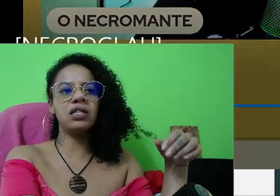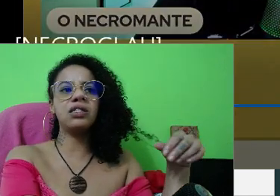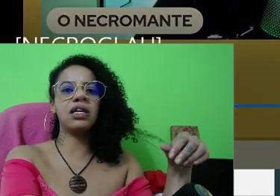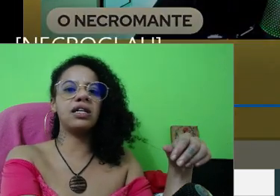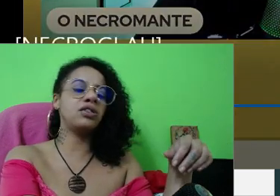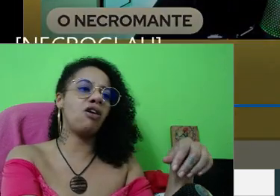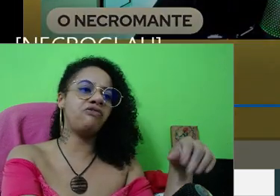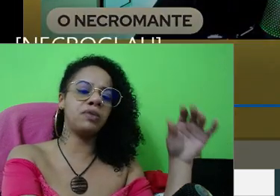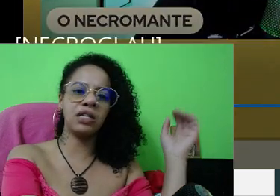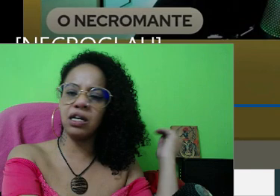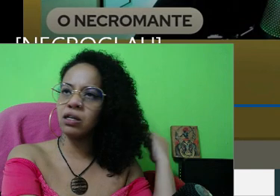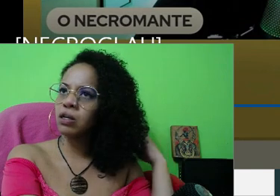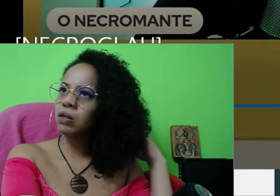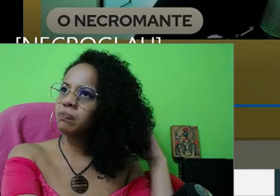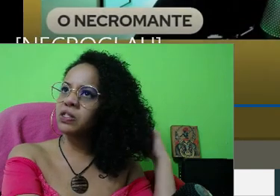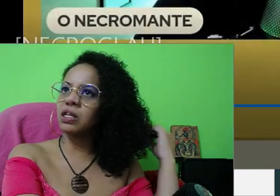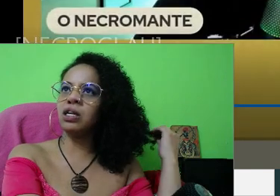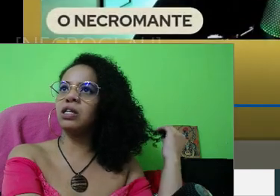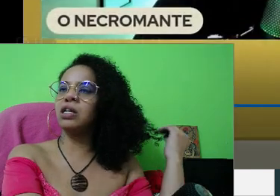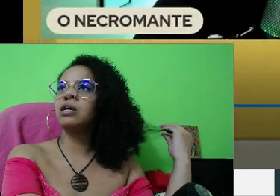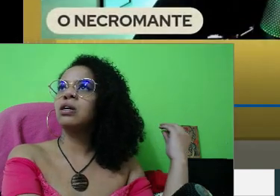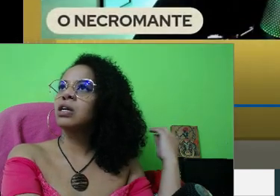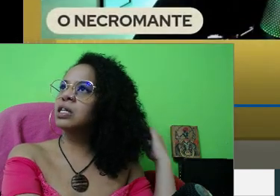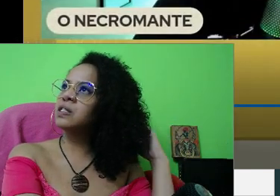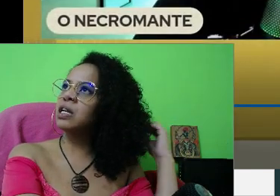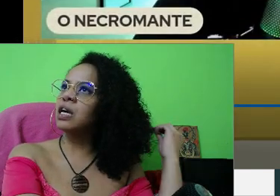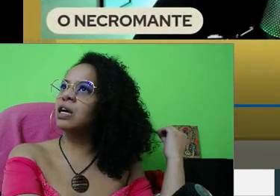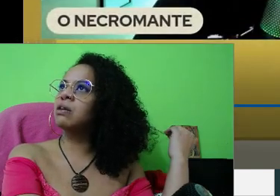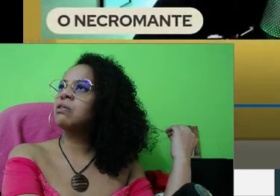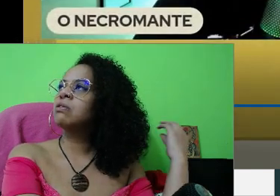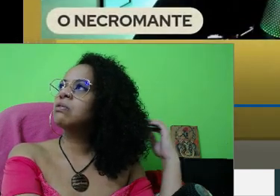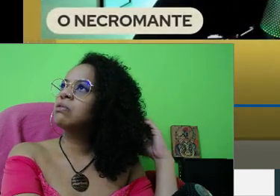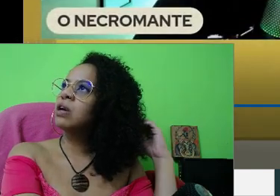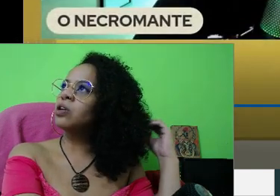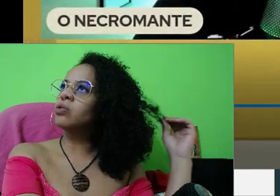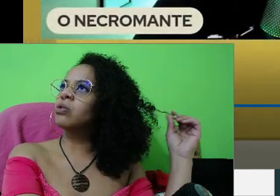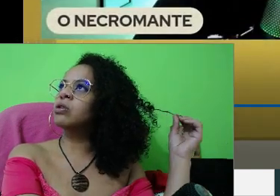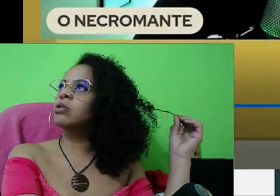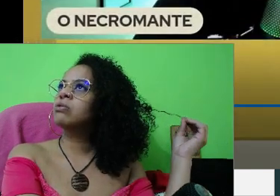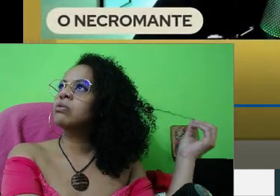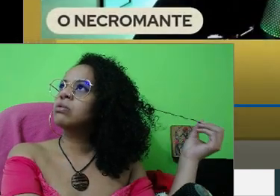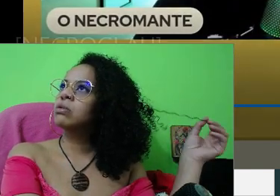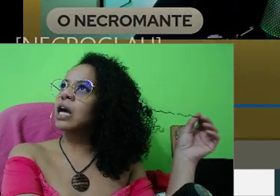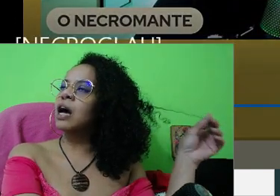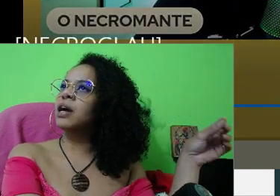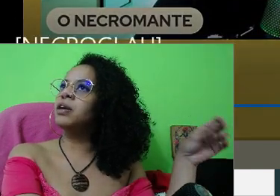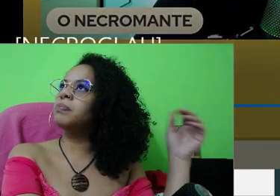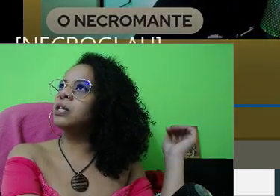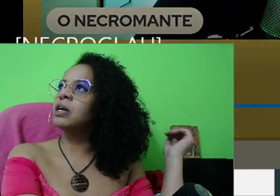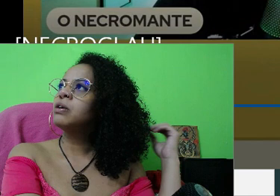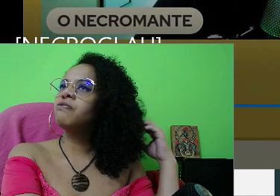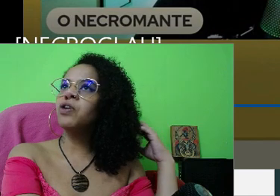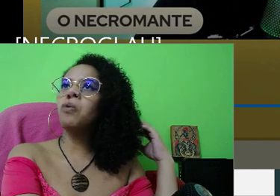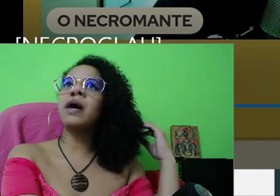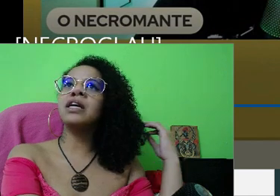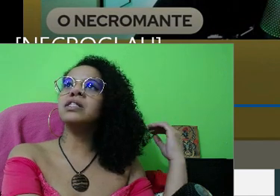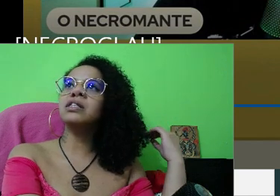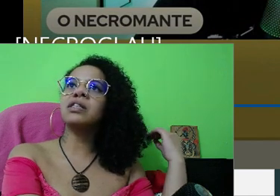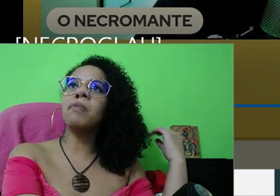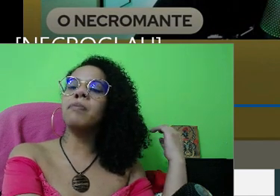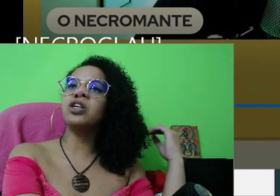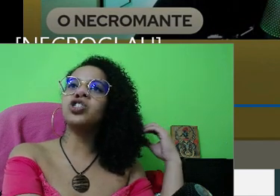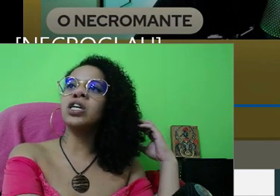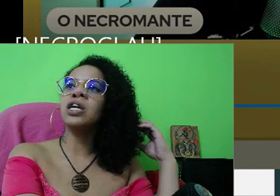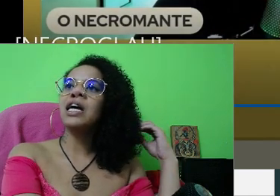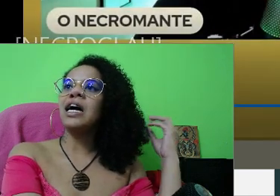que delícia Gleisi Hoffmann né perseguida cancelier reitor guerra híbrida ver